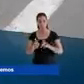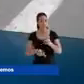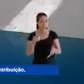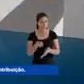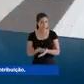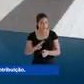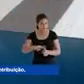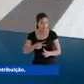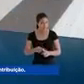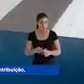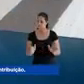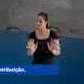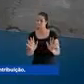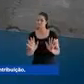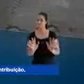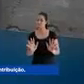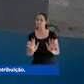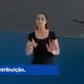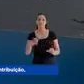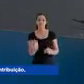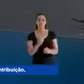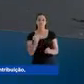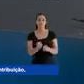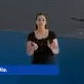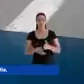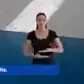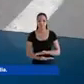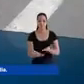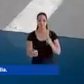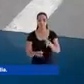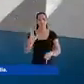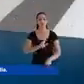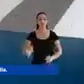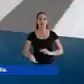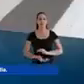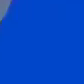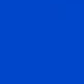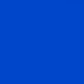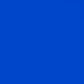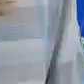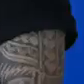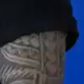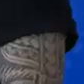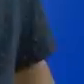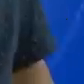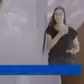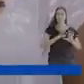fizemos e que o povo não pagará nada por essa contribuição. É uma obra do povo de Berlândia. Onze!